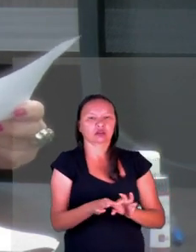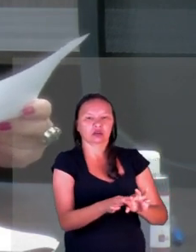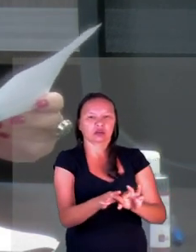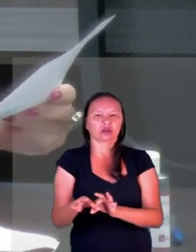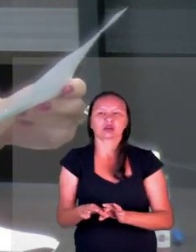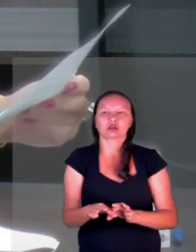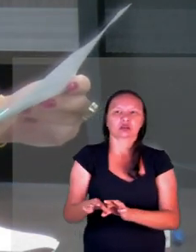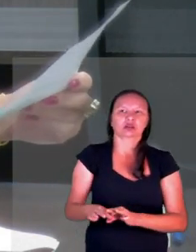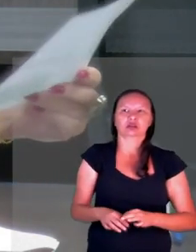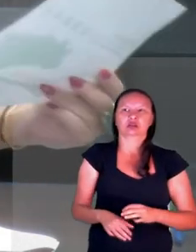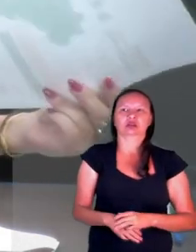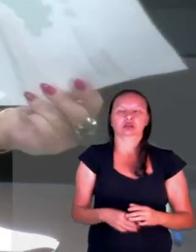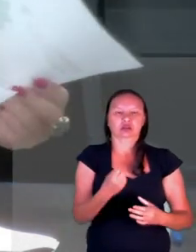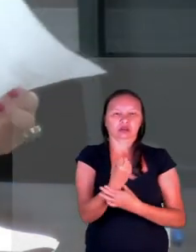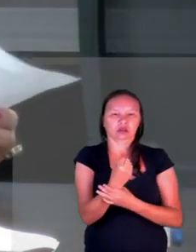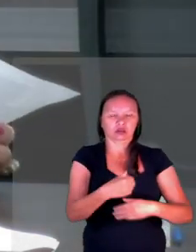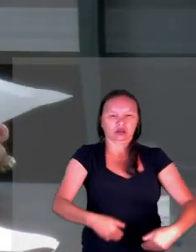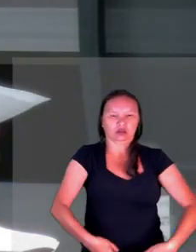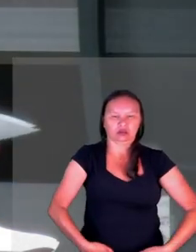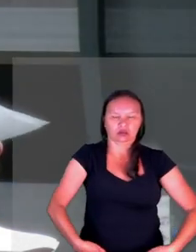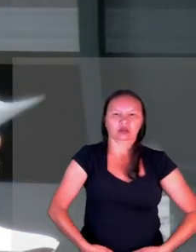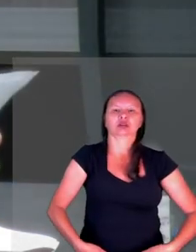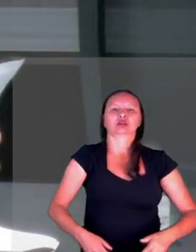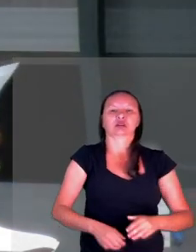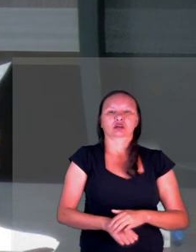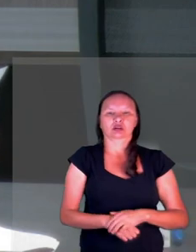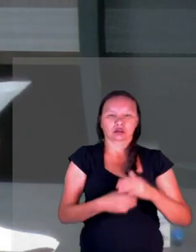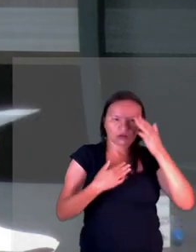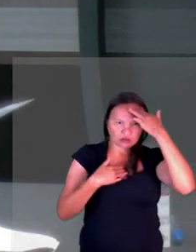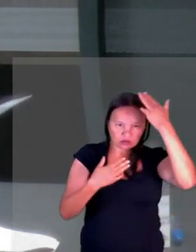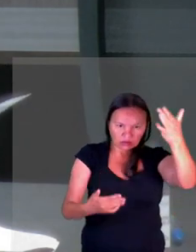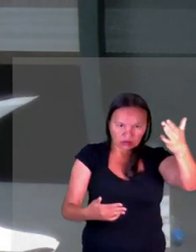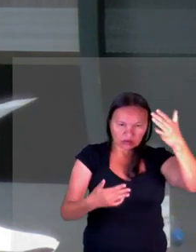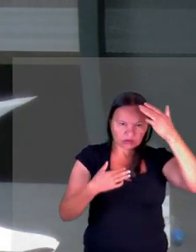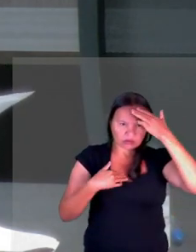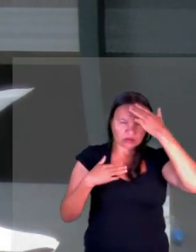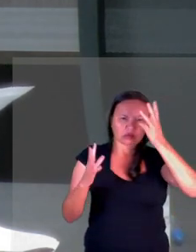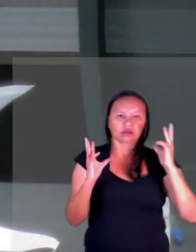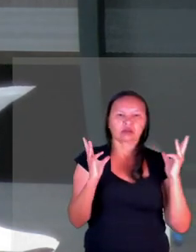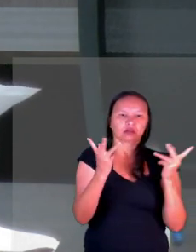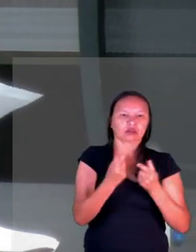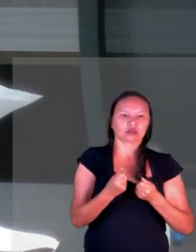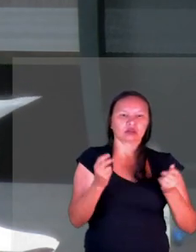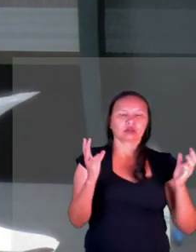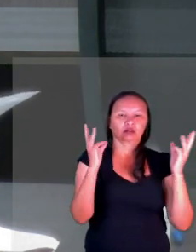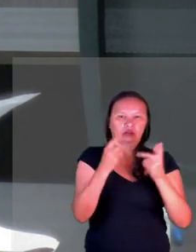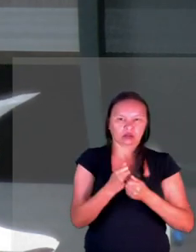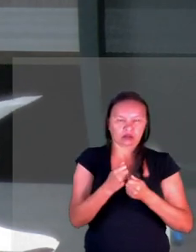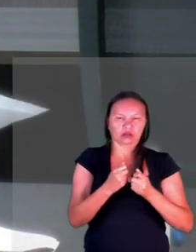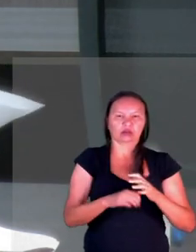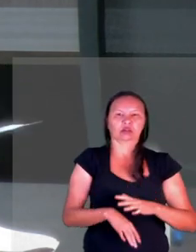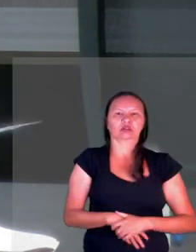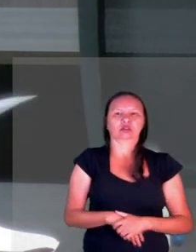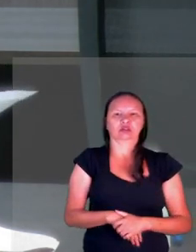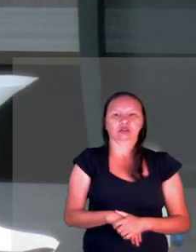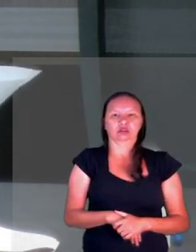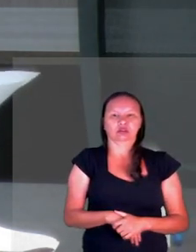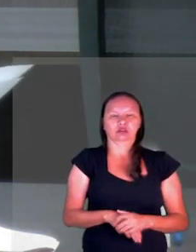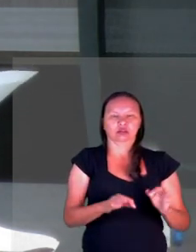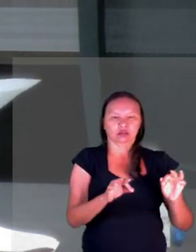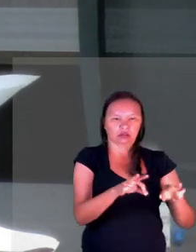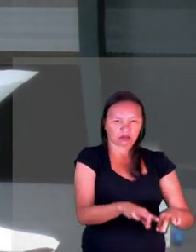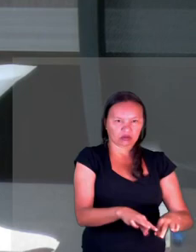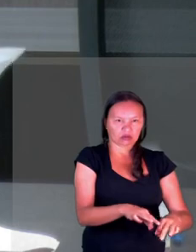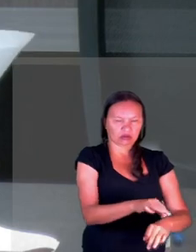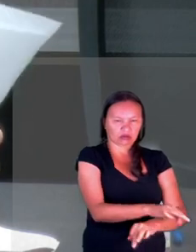conferência nacional de segurança alimentar e nutricional obrigada a todas a todes e a todos está